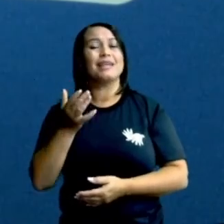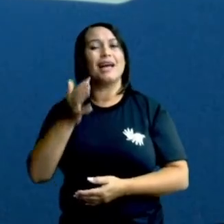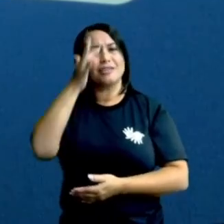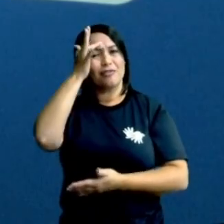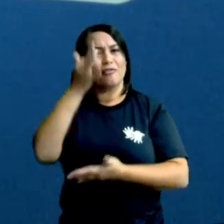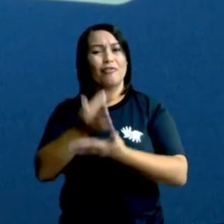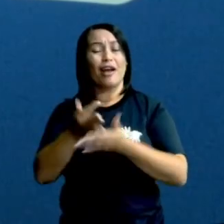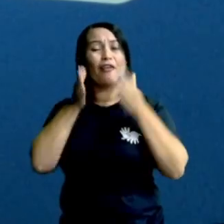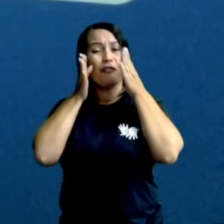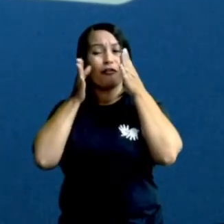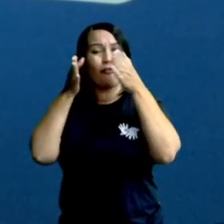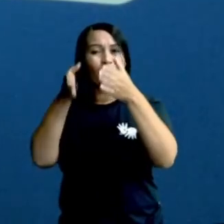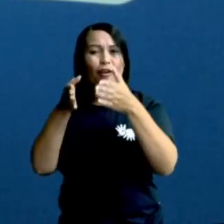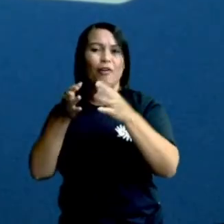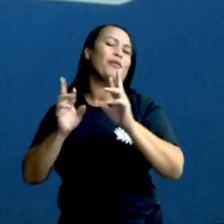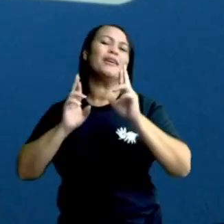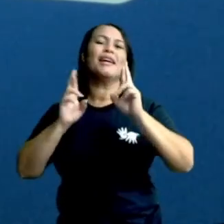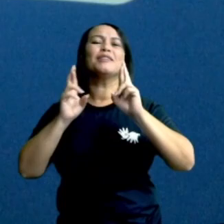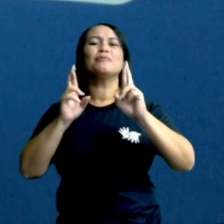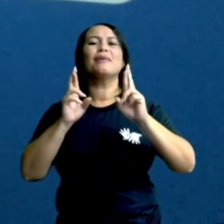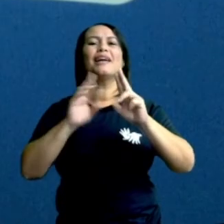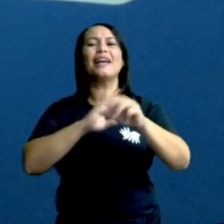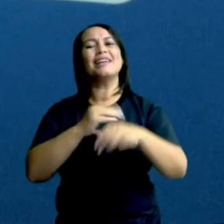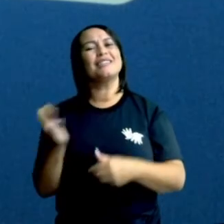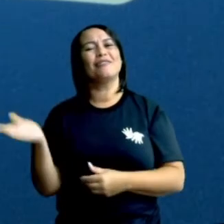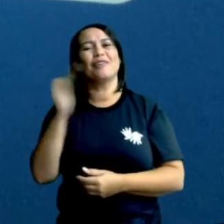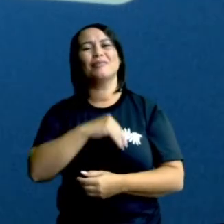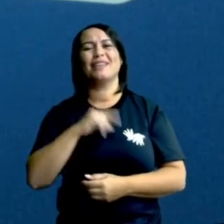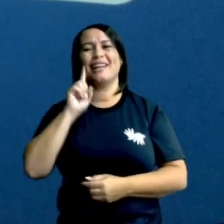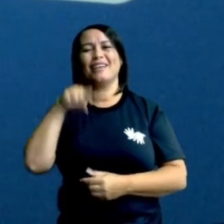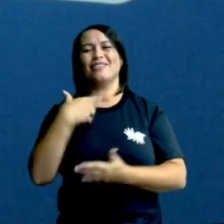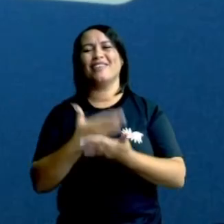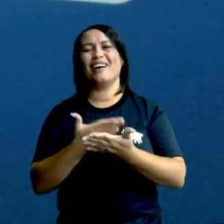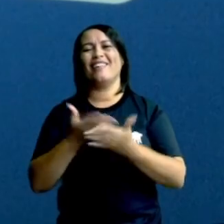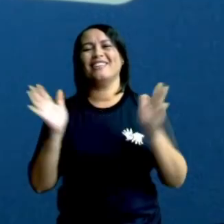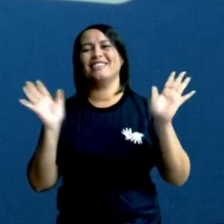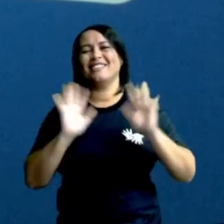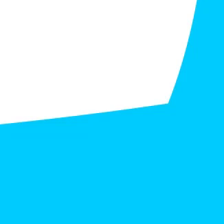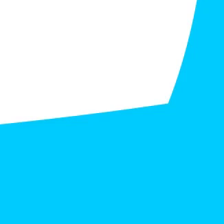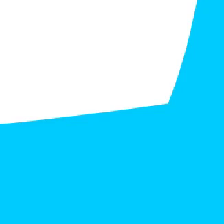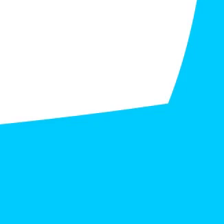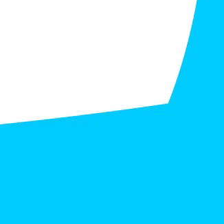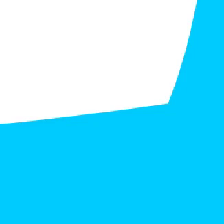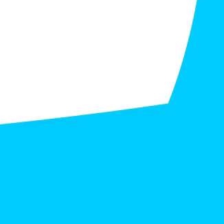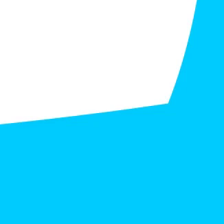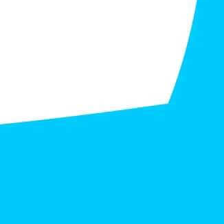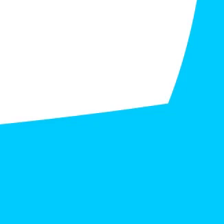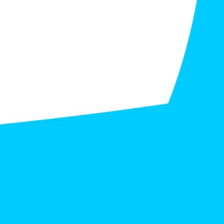fé, foco e esperança, força, vamos lá. Até a próxima. Tchau, tchau.